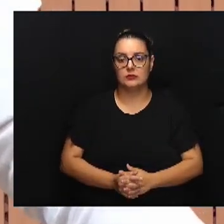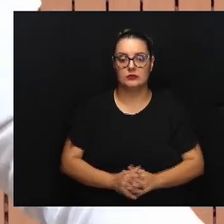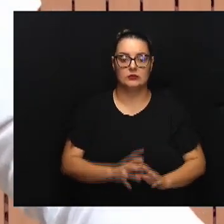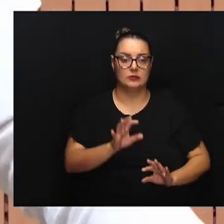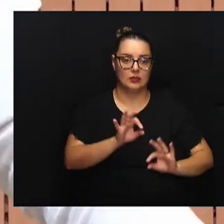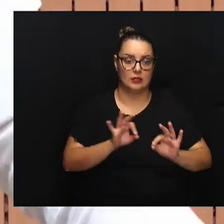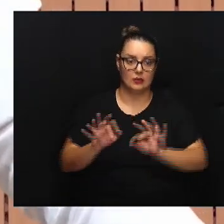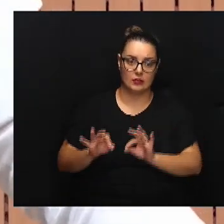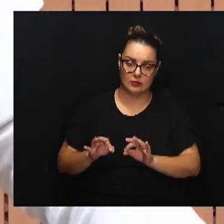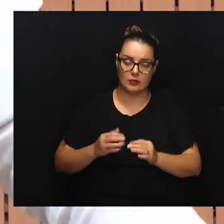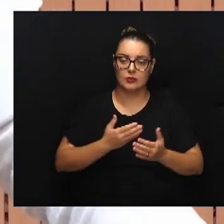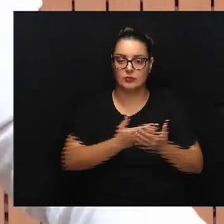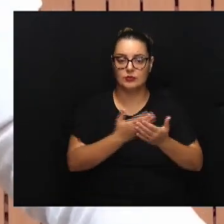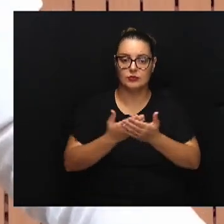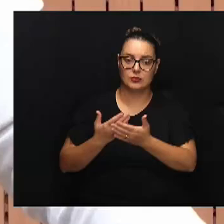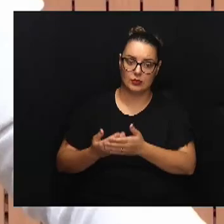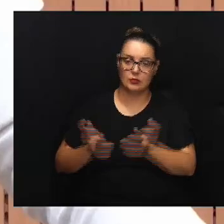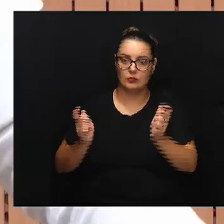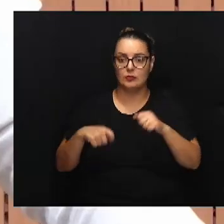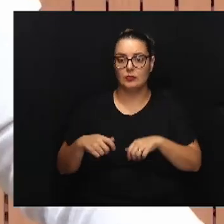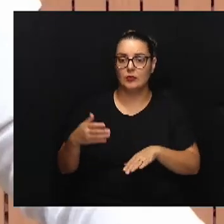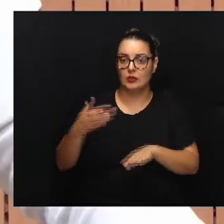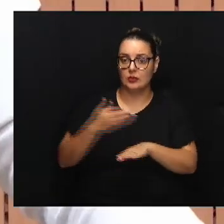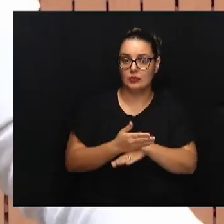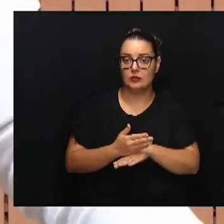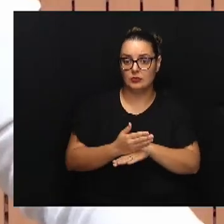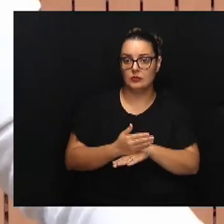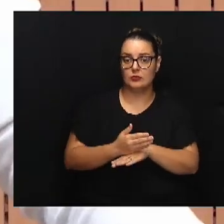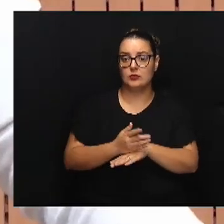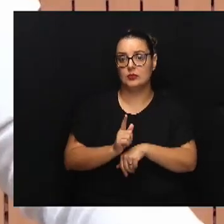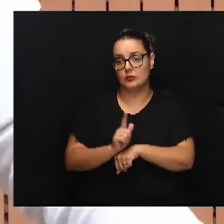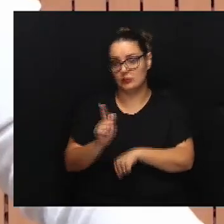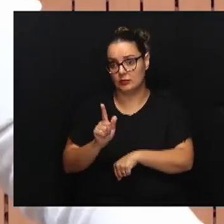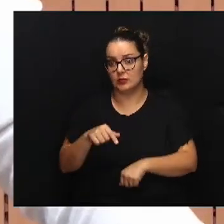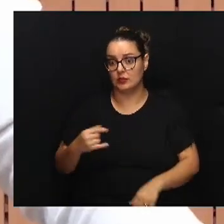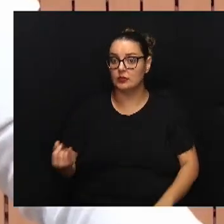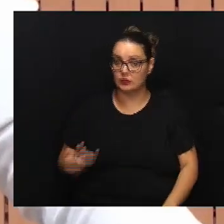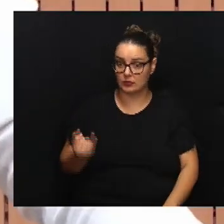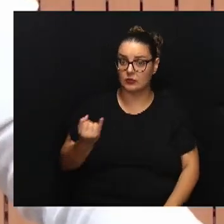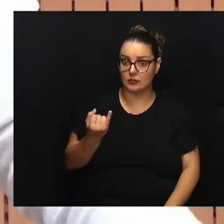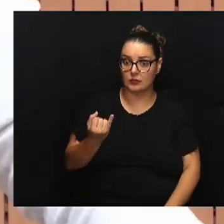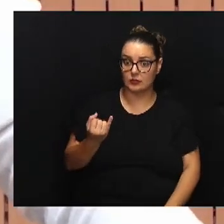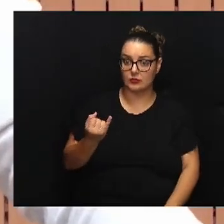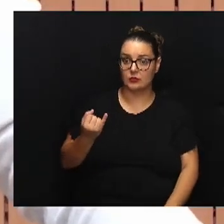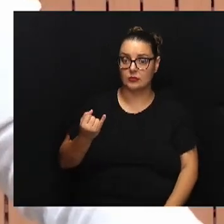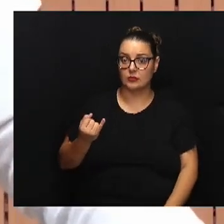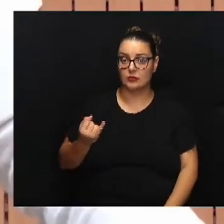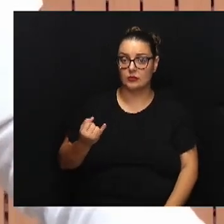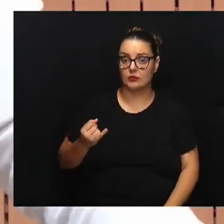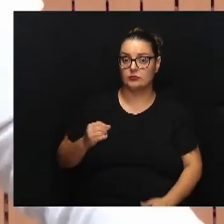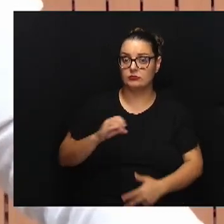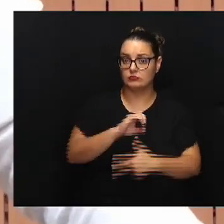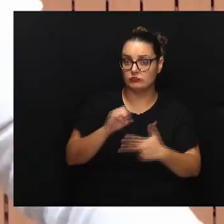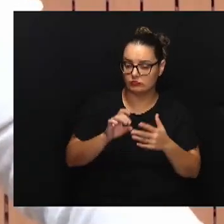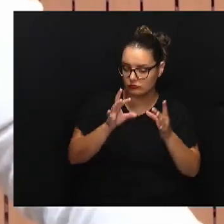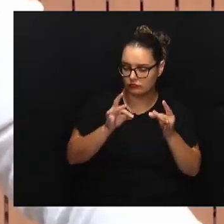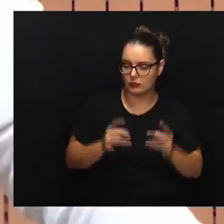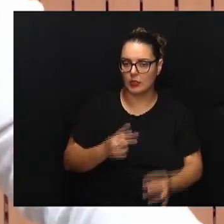preparação dos estudantes, ampliando a possibilidade de acesso ao ensino superior, e é muito importante esse traço do Enem.